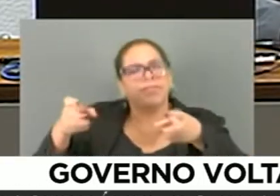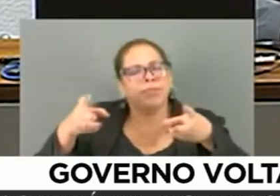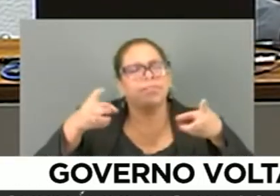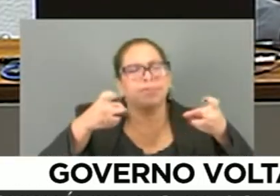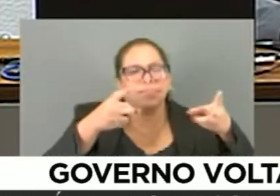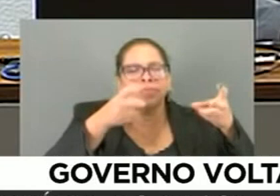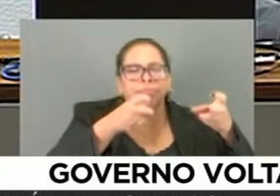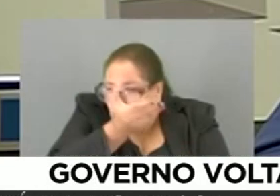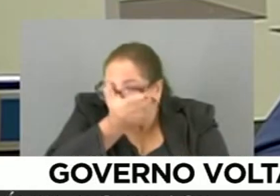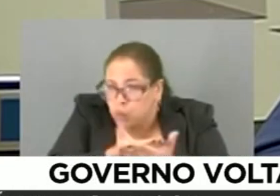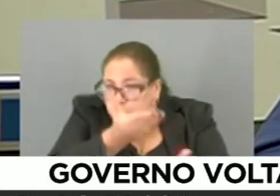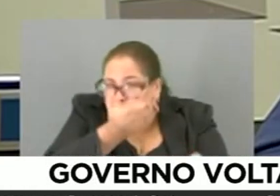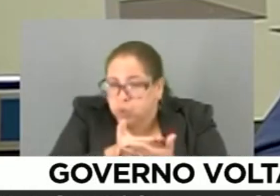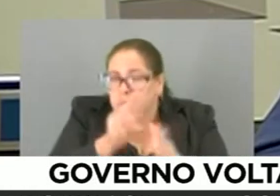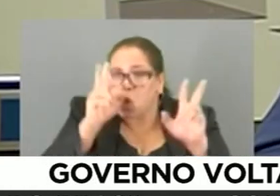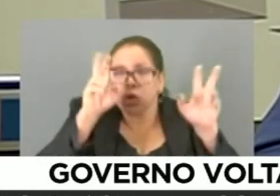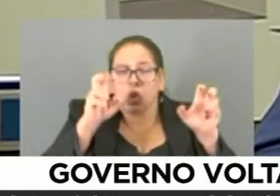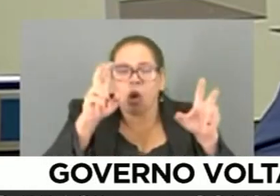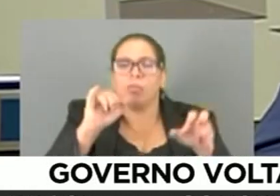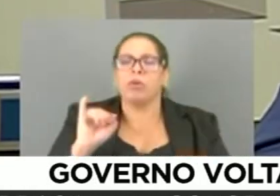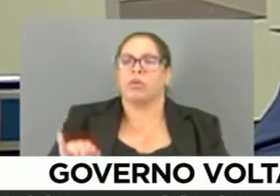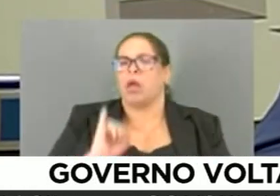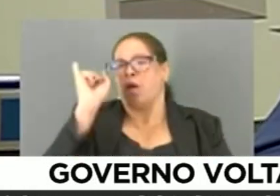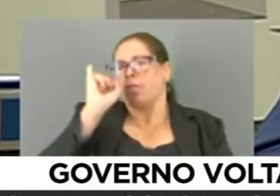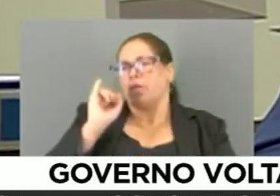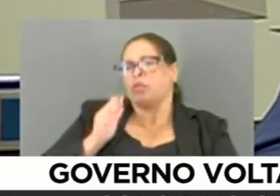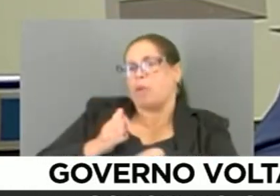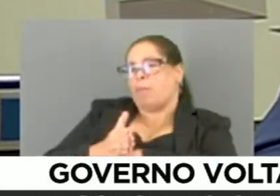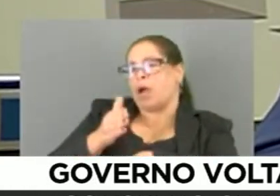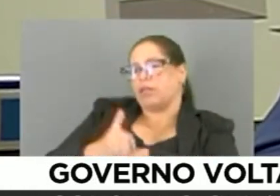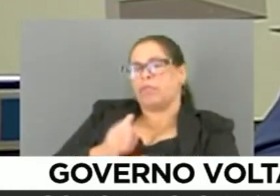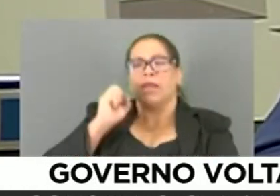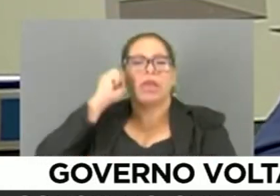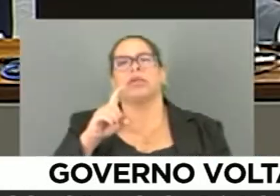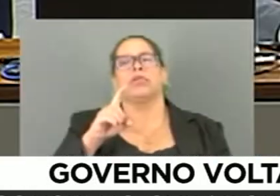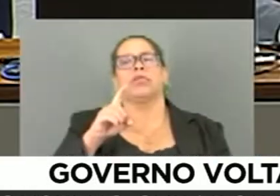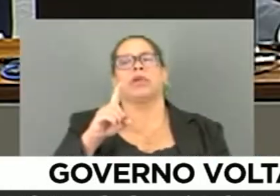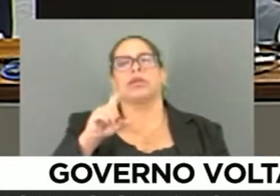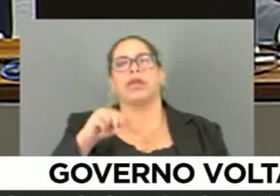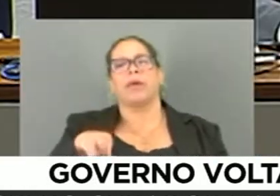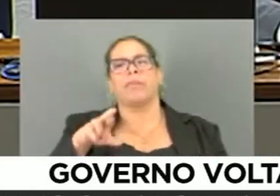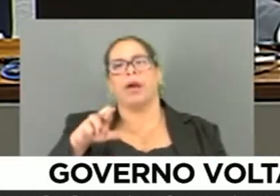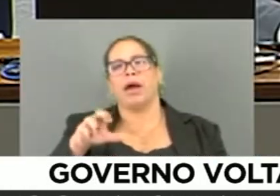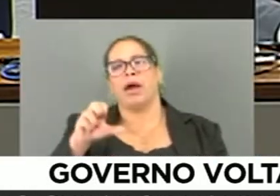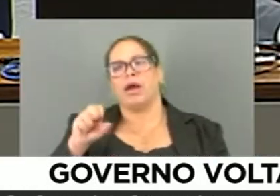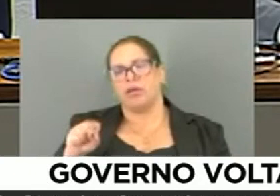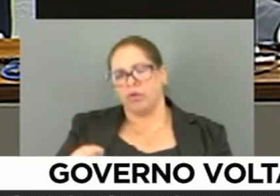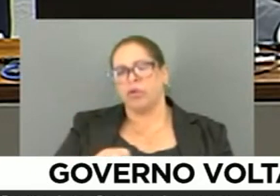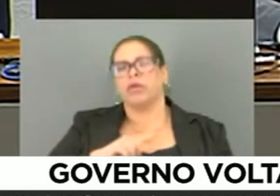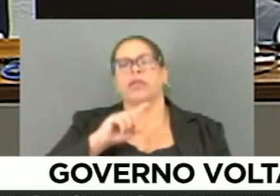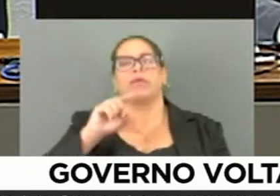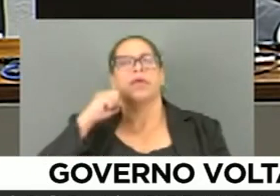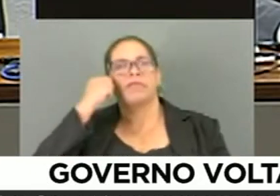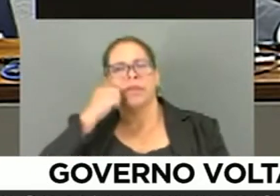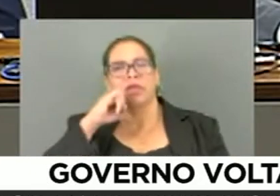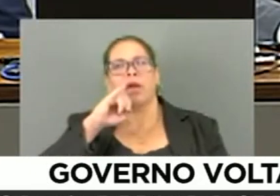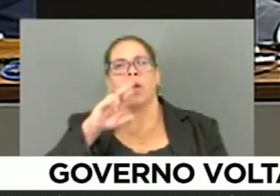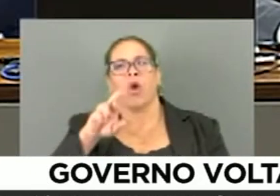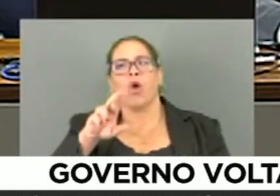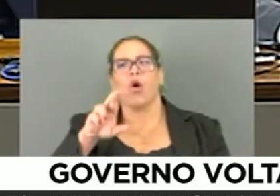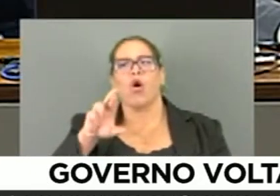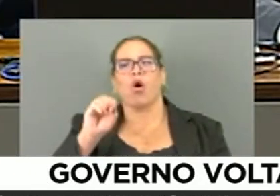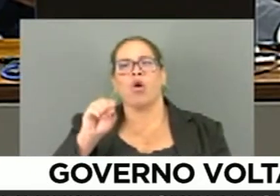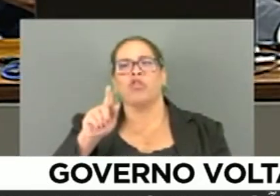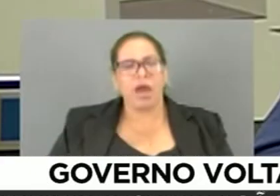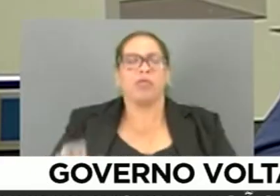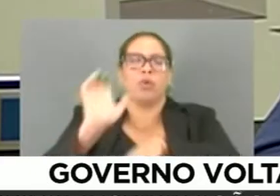de Assuntos Econômicos, que ficou sob a responsabilidade do senador Isalci Lucas. O parlamentar já apresentou o plano das atividades que seguirão